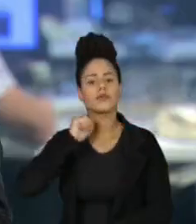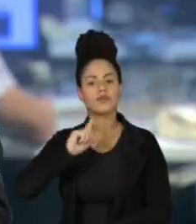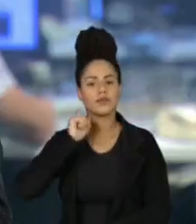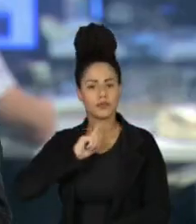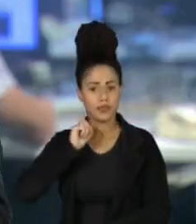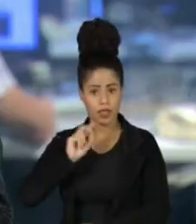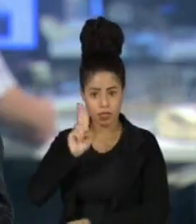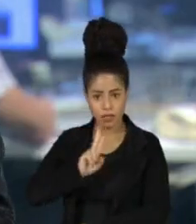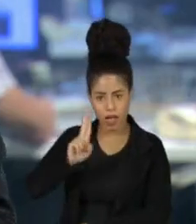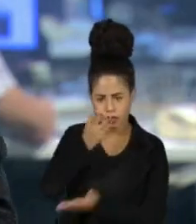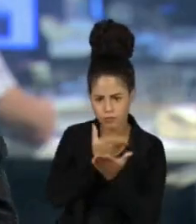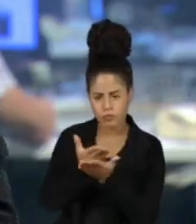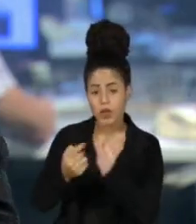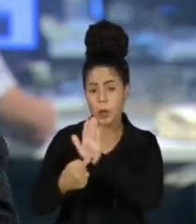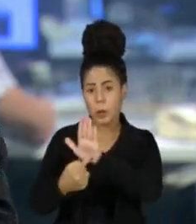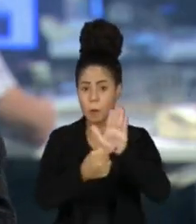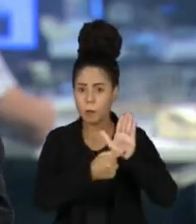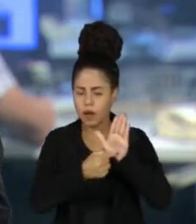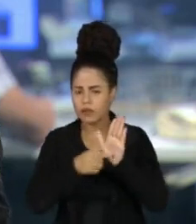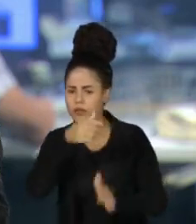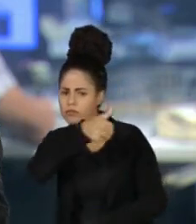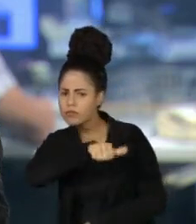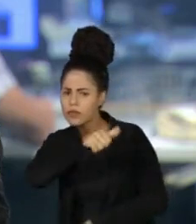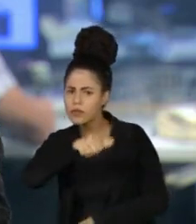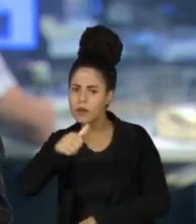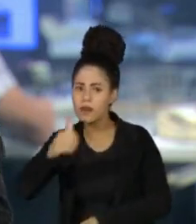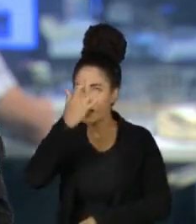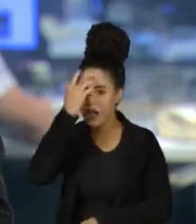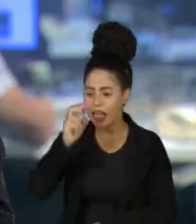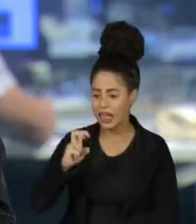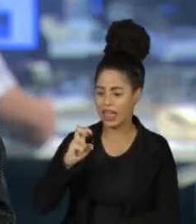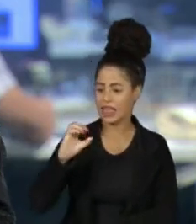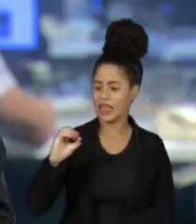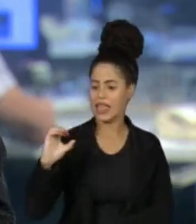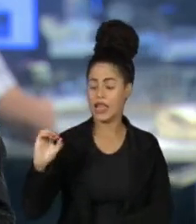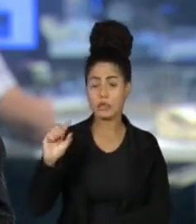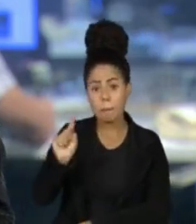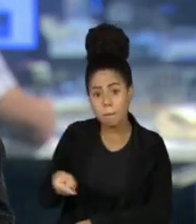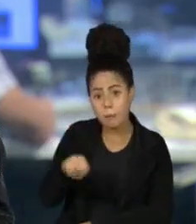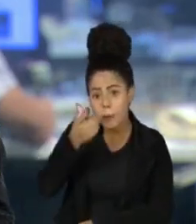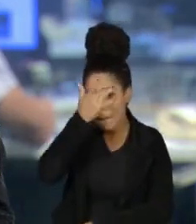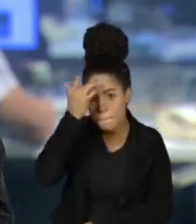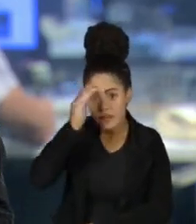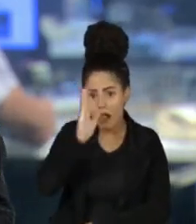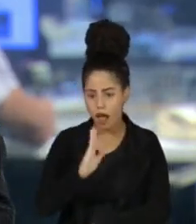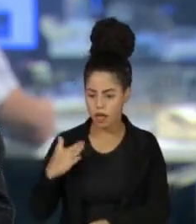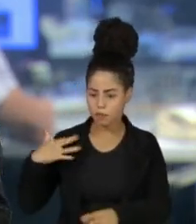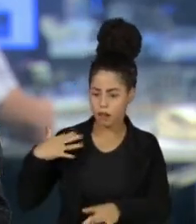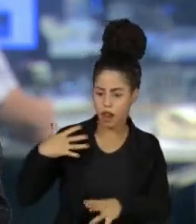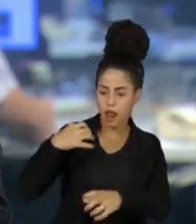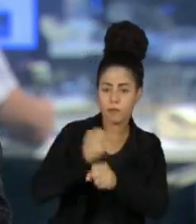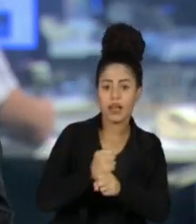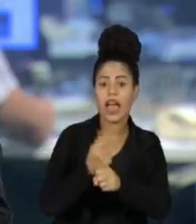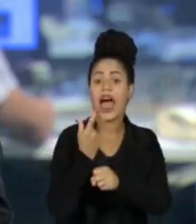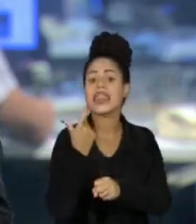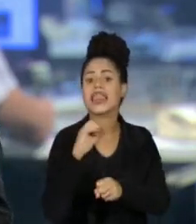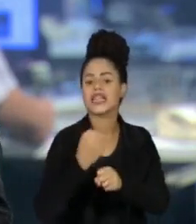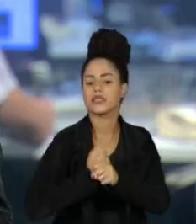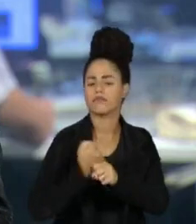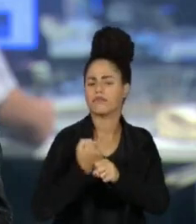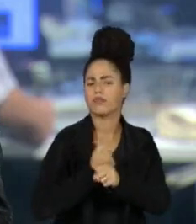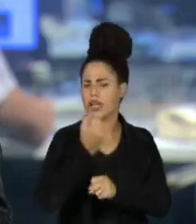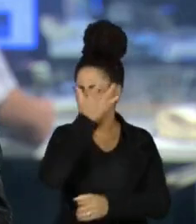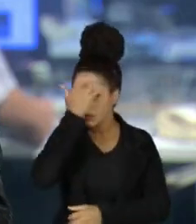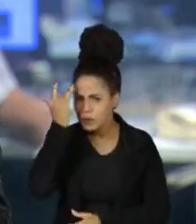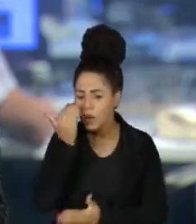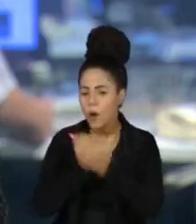Gerais. A pesquisa analisou a dieta de mais de 500 mil brasileiros durante 10 anos e concluiu que quem come